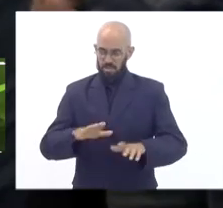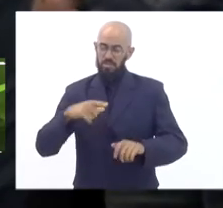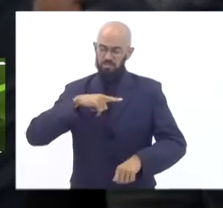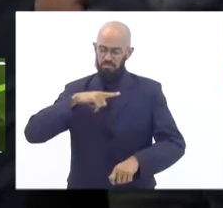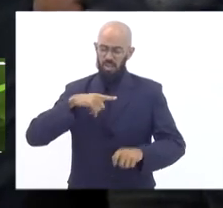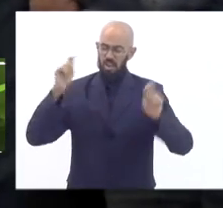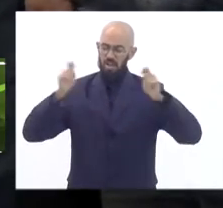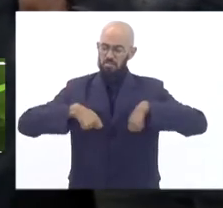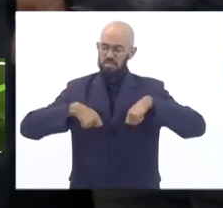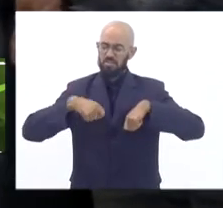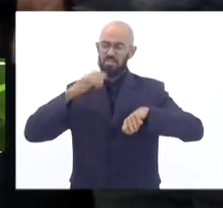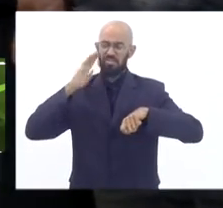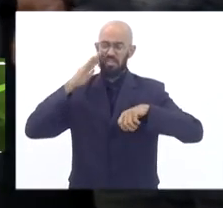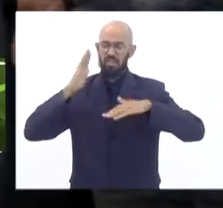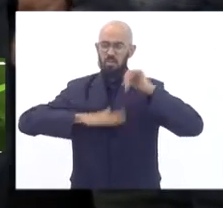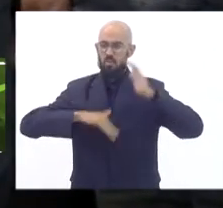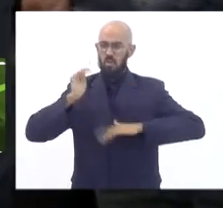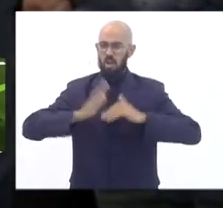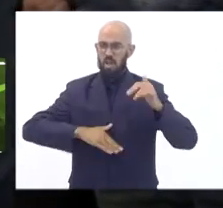entender qualquer demanda.